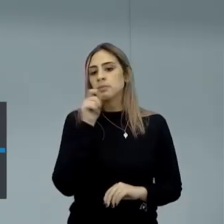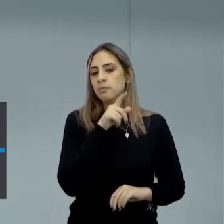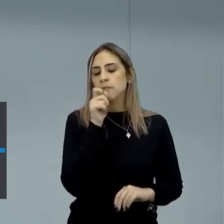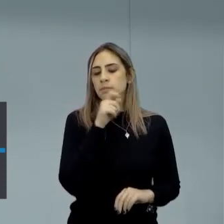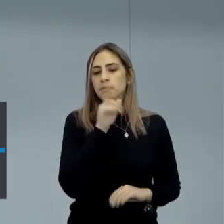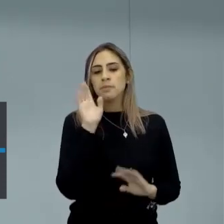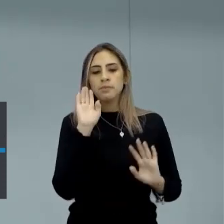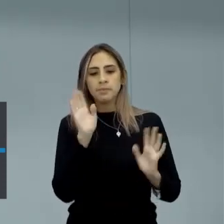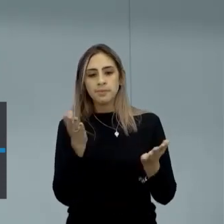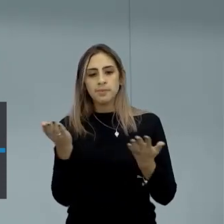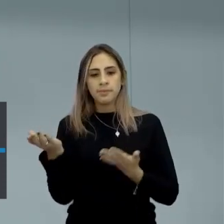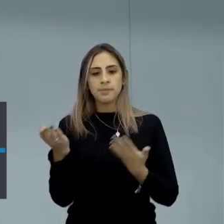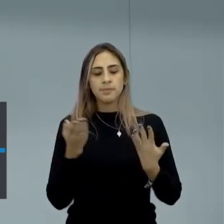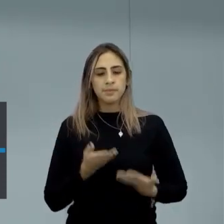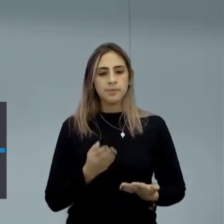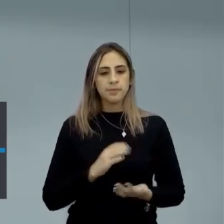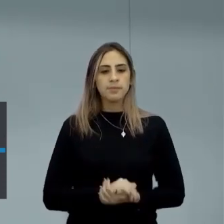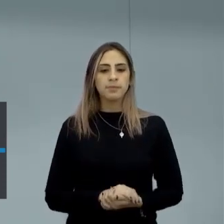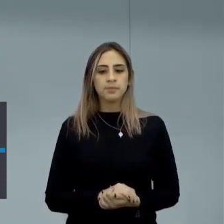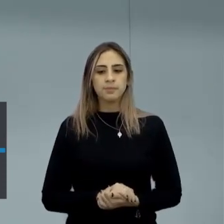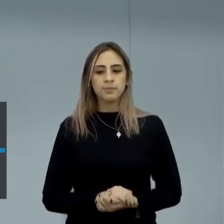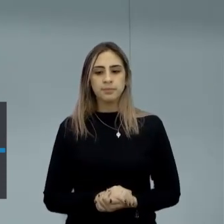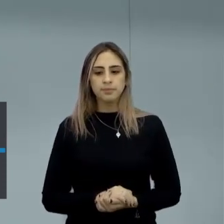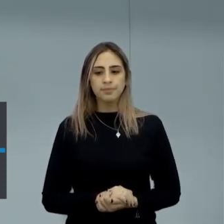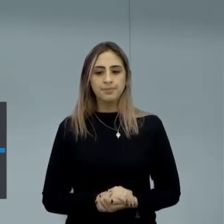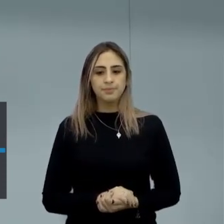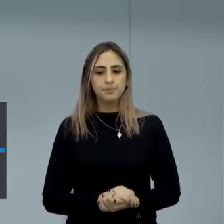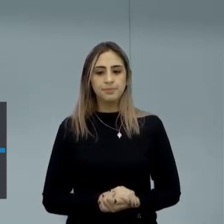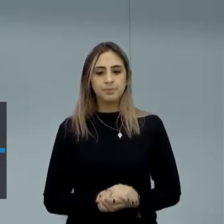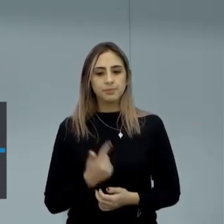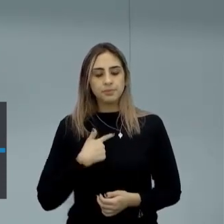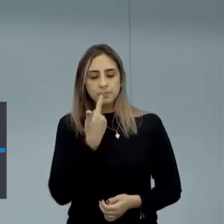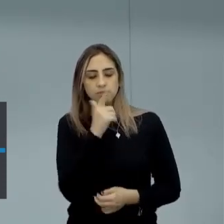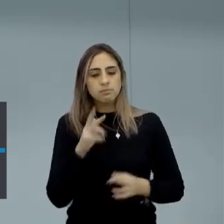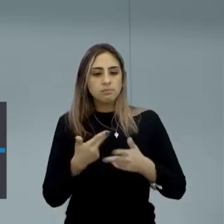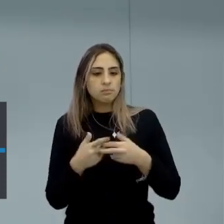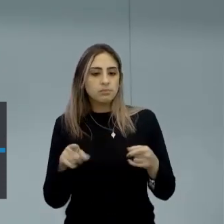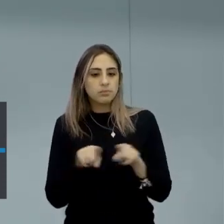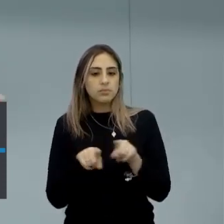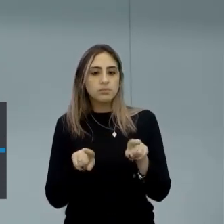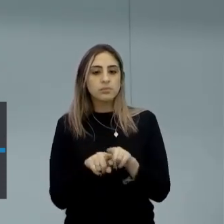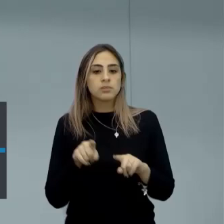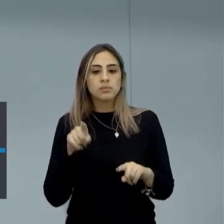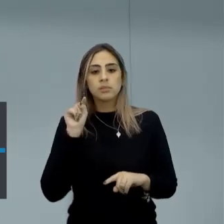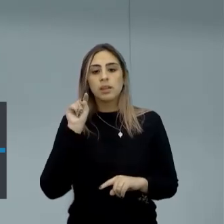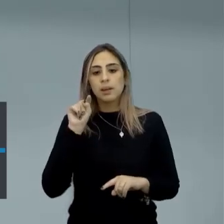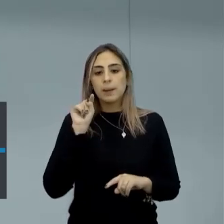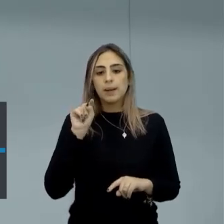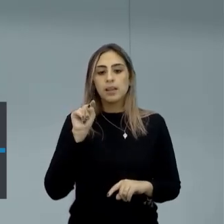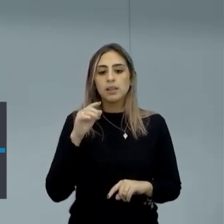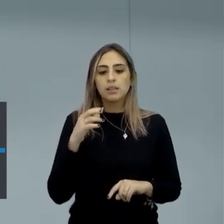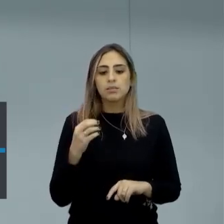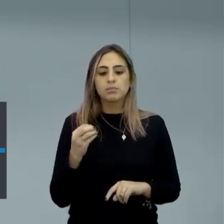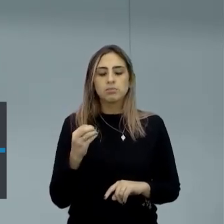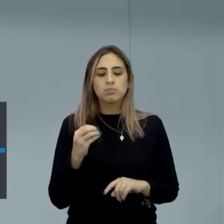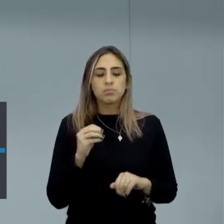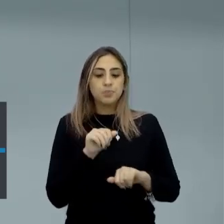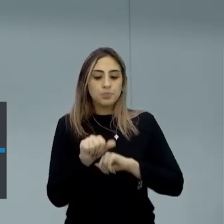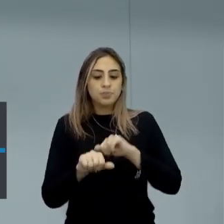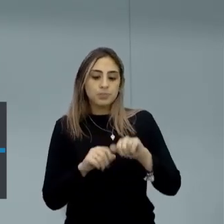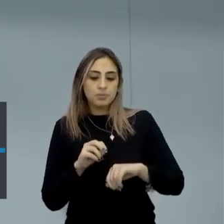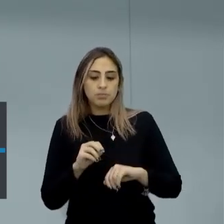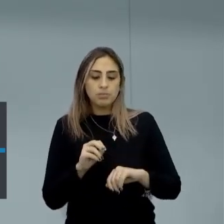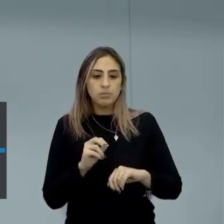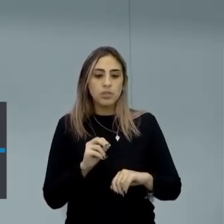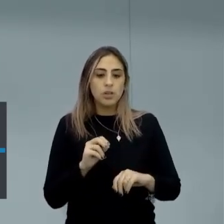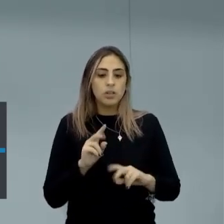já traz, né, o humor. E outras vezes destoa, e esse destoar é que também dá o toque